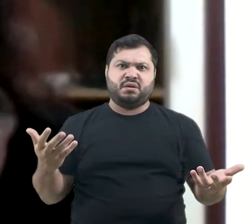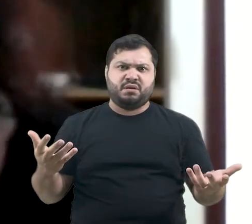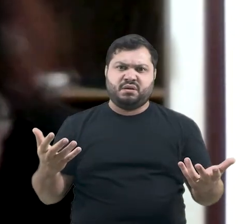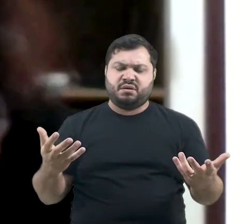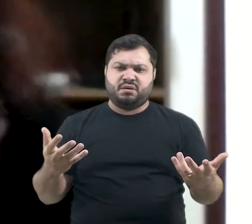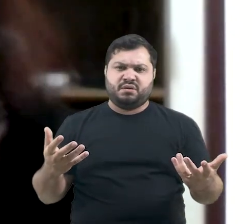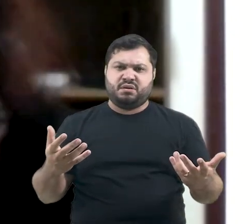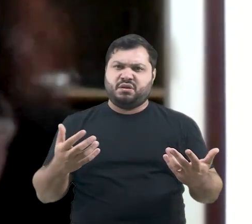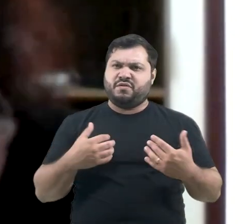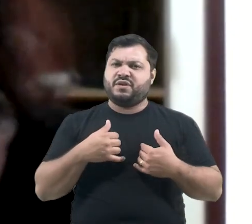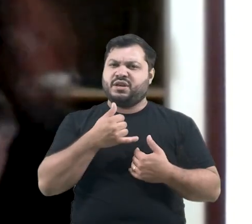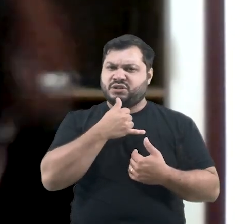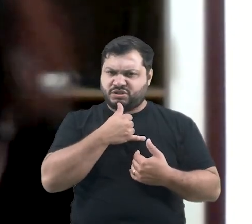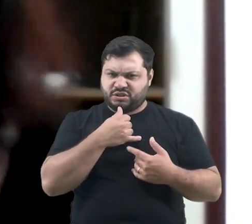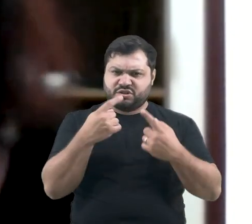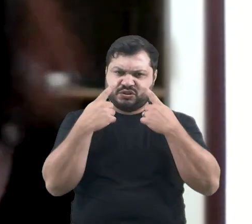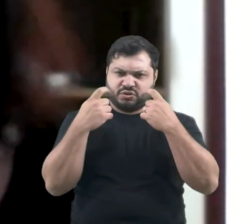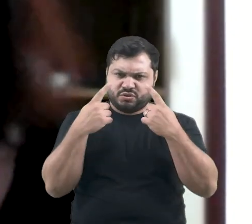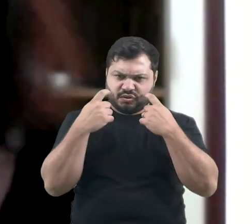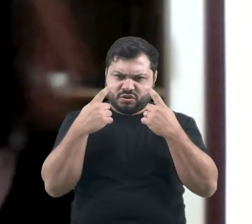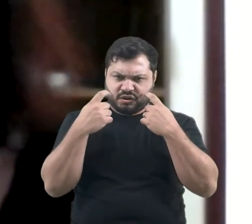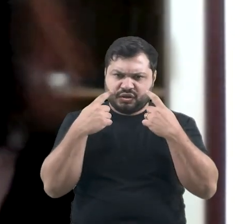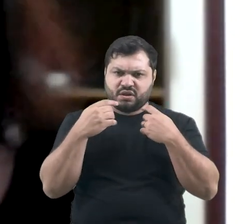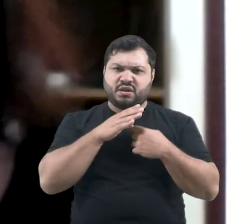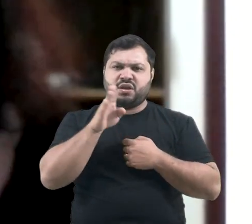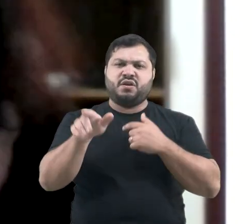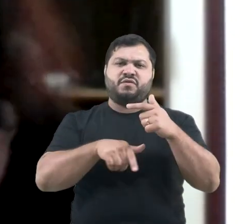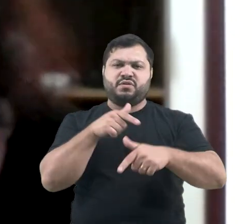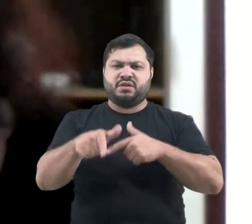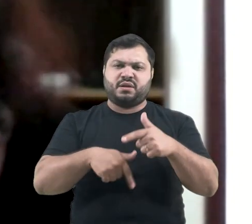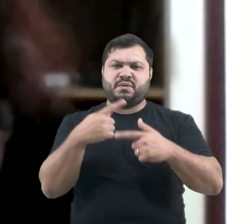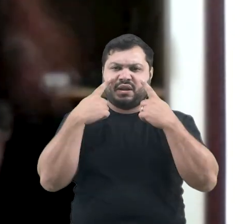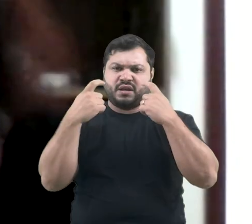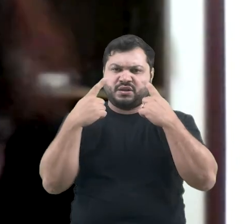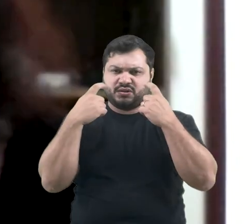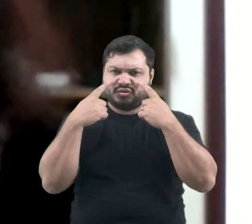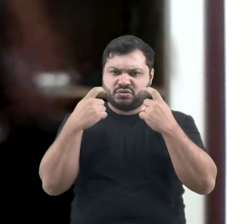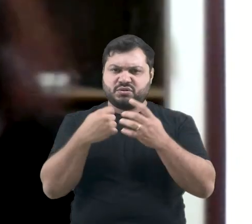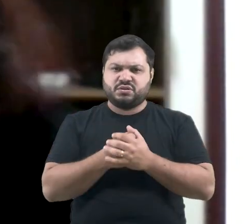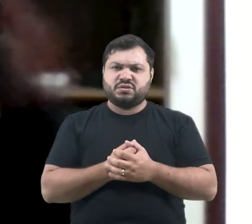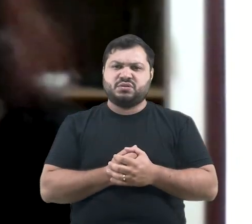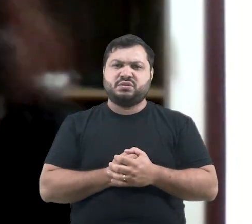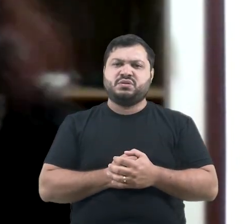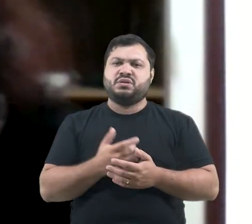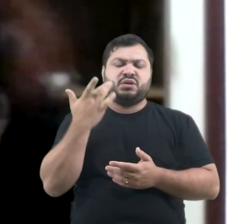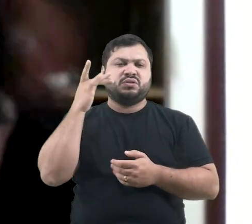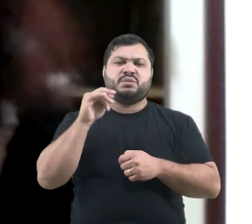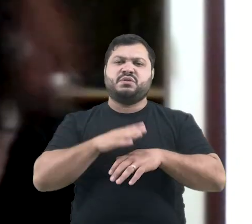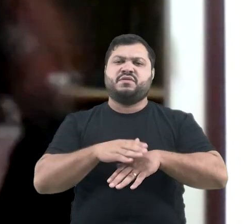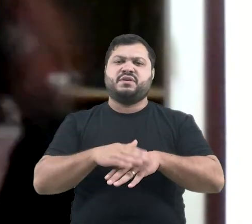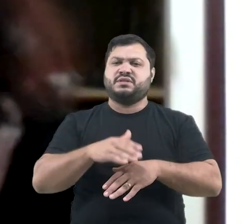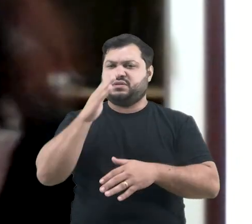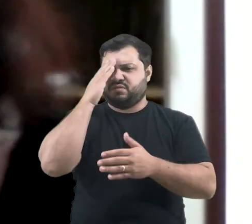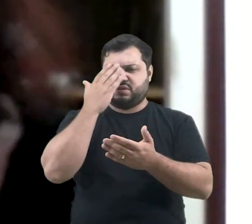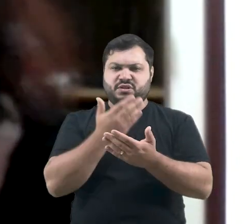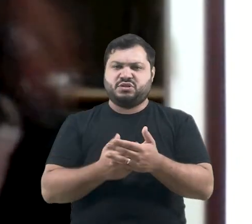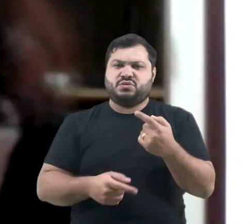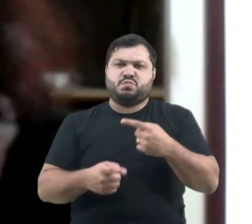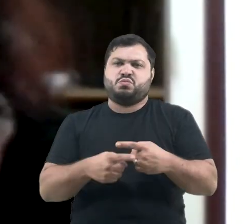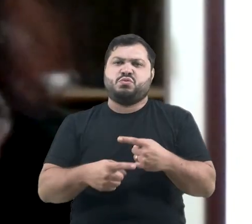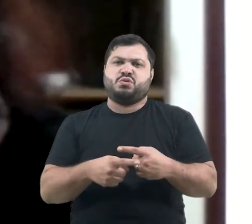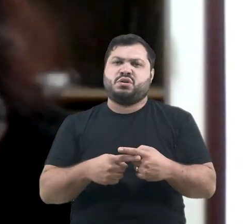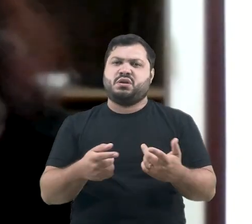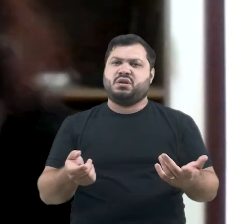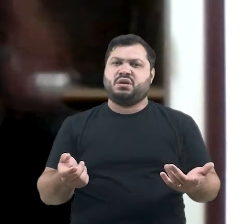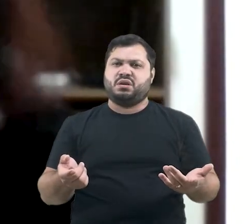primeira reação foi, eu fiquei muito chateada, chorei. Eu fui trabalhar chorando. Eu não sabia o que fazer, eu falei, não acredito. Eu